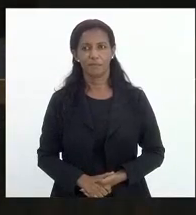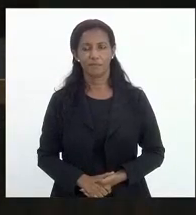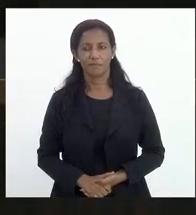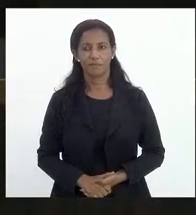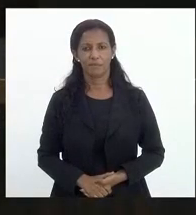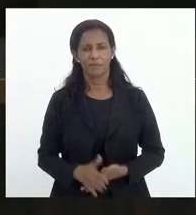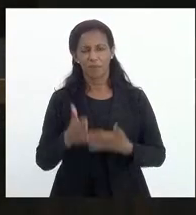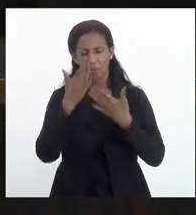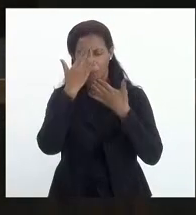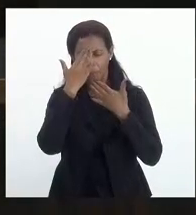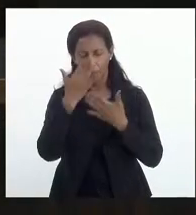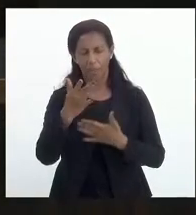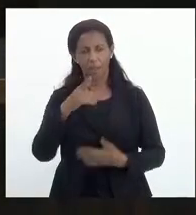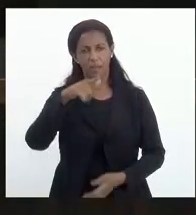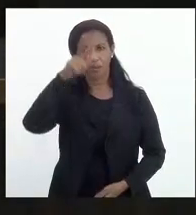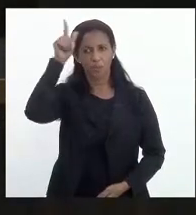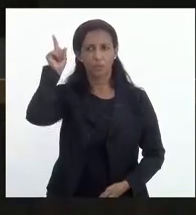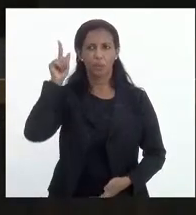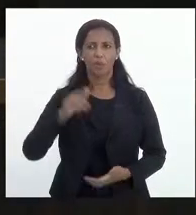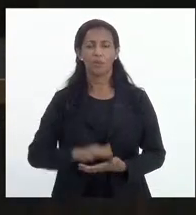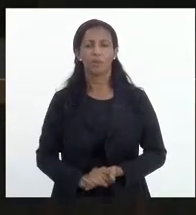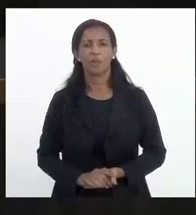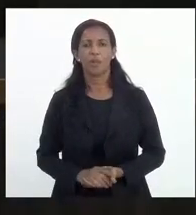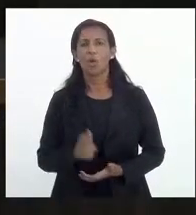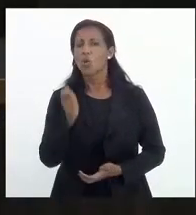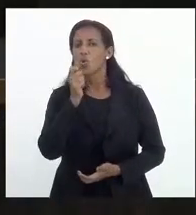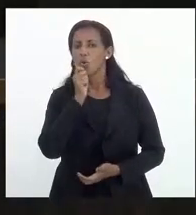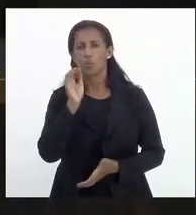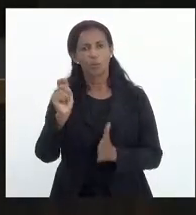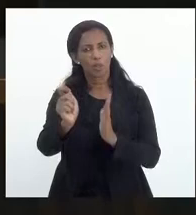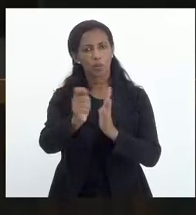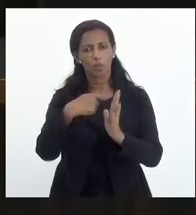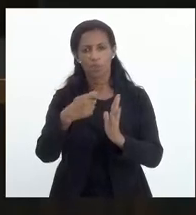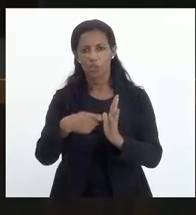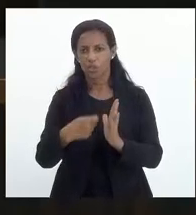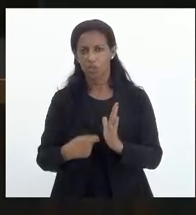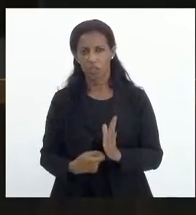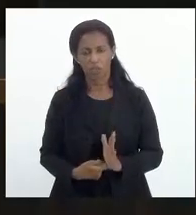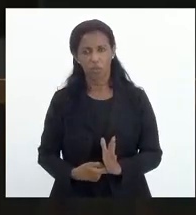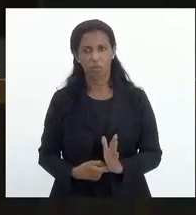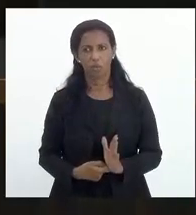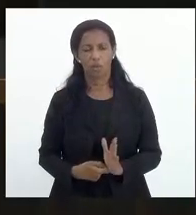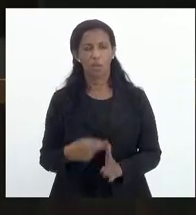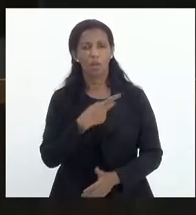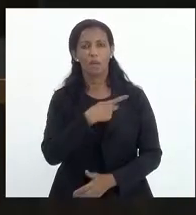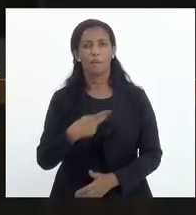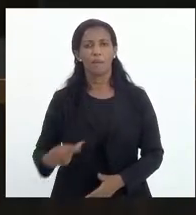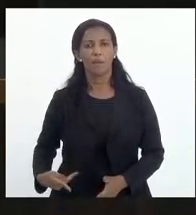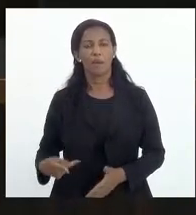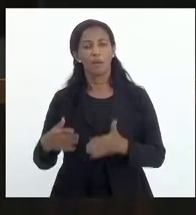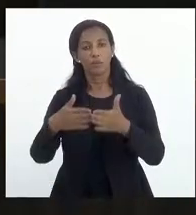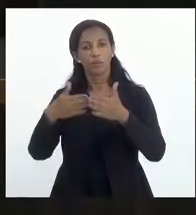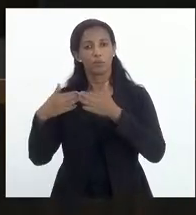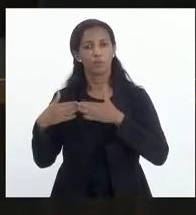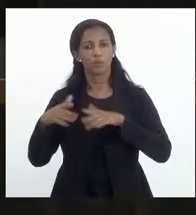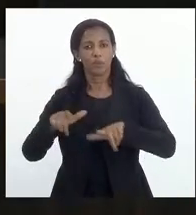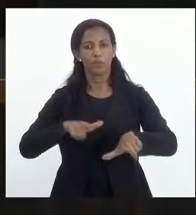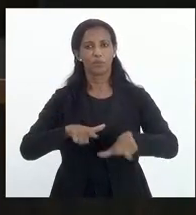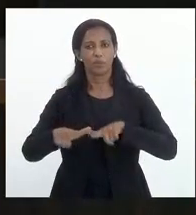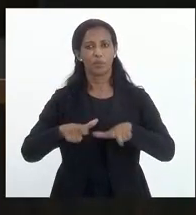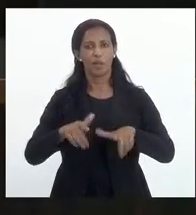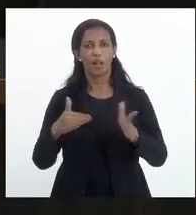obrigado, deputado Luiz Paulo. Não havendo orador inscrito, a presidência suspende os